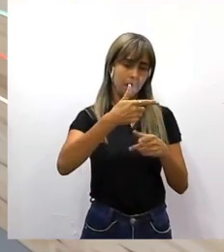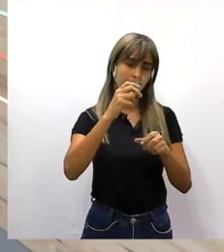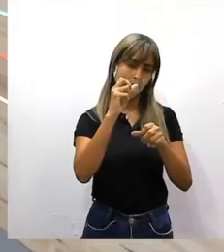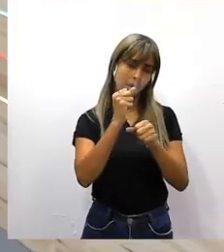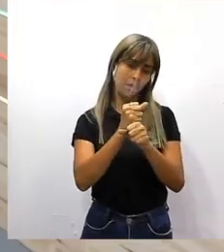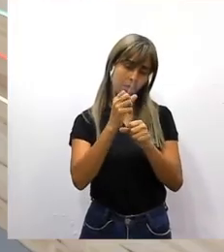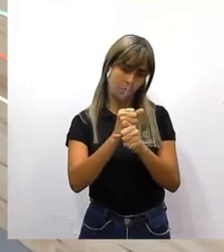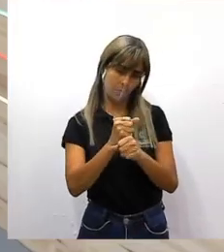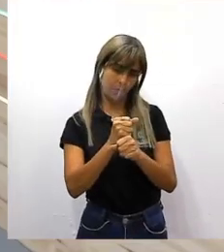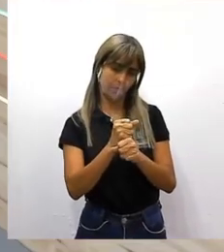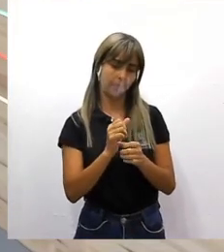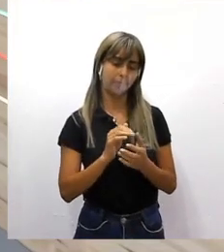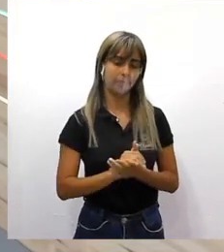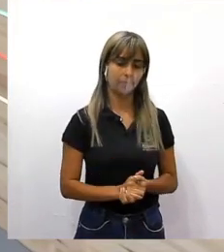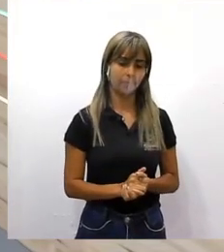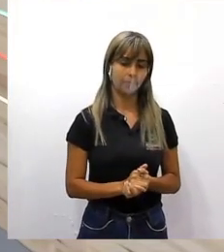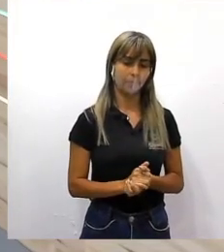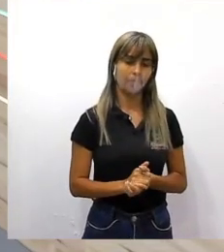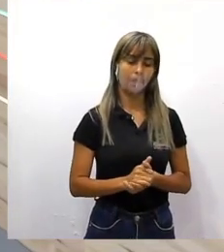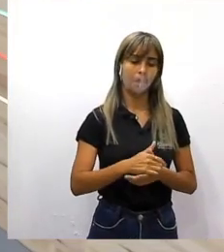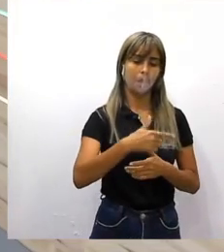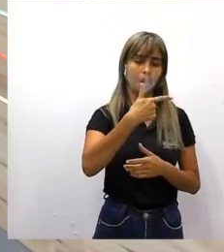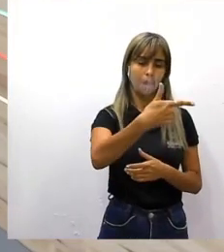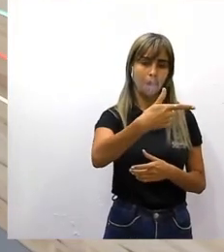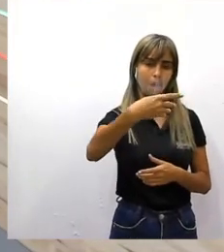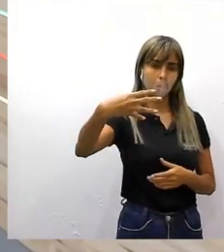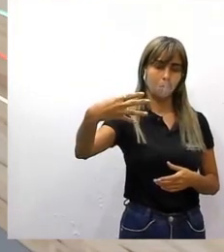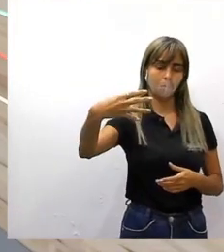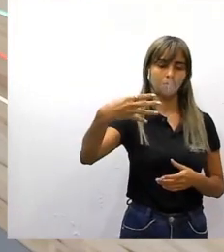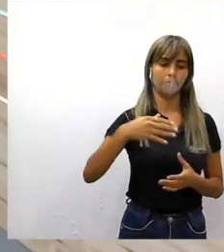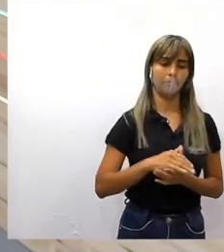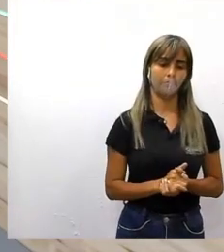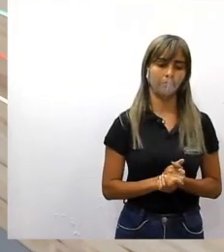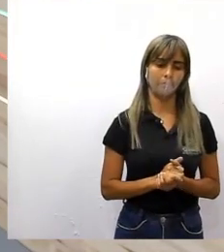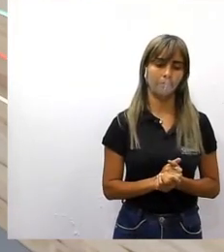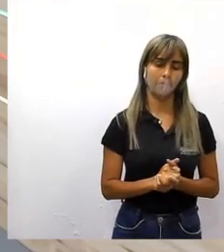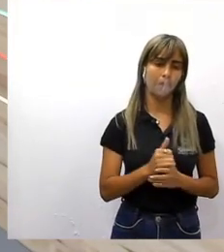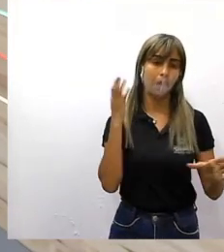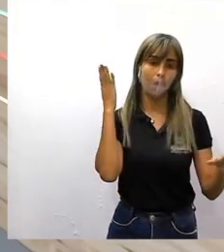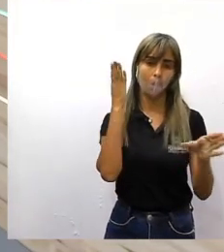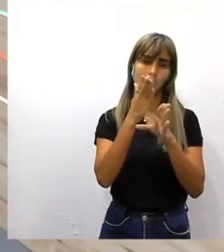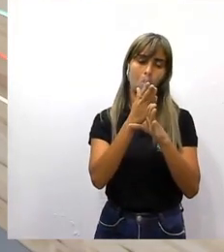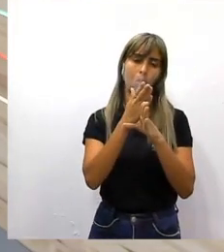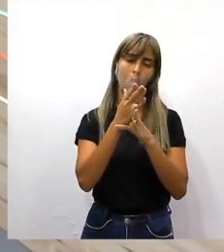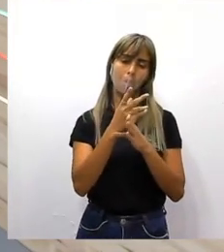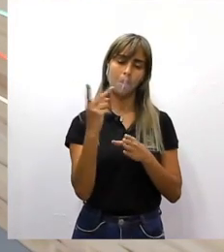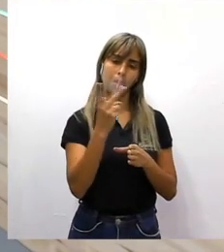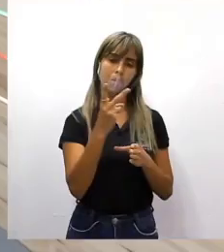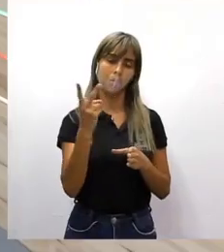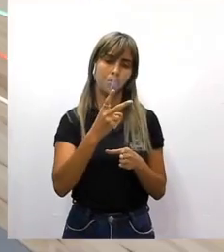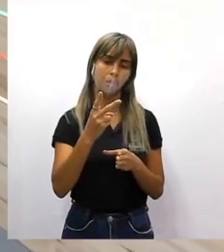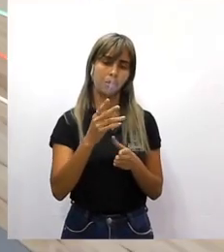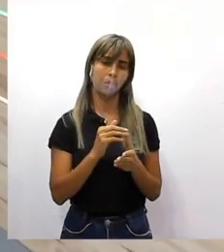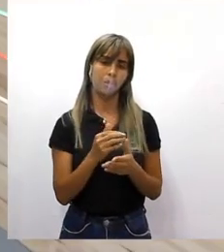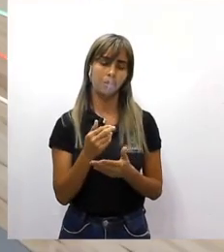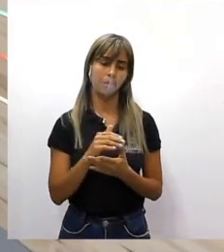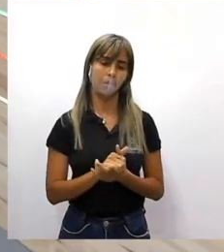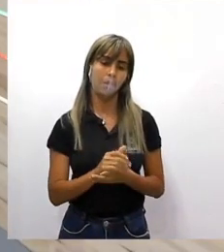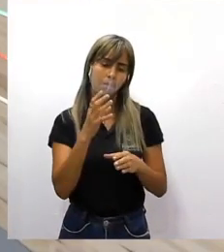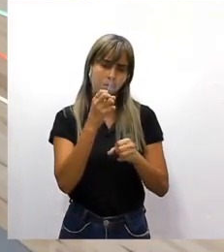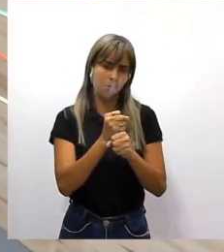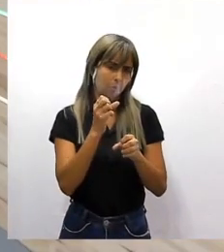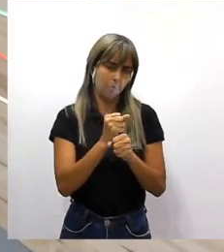para chegar nesse múltiplo, multiplicou por quanto? Acontece em cima. Encontrou as 2 frações equivalentes, soma.